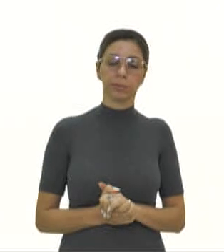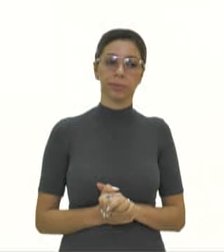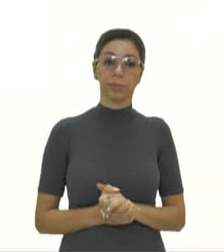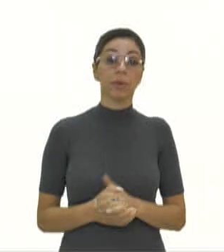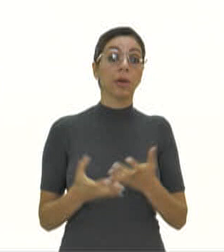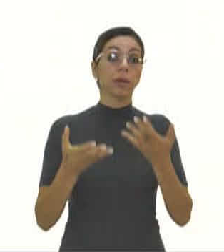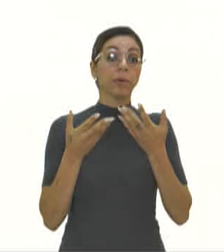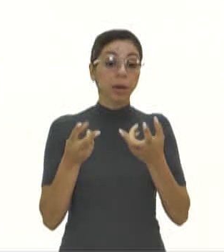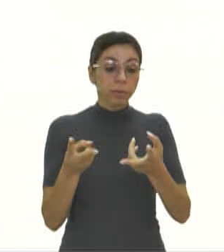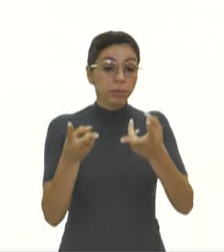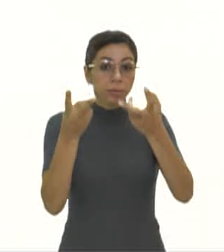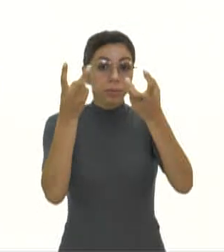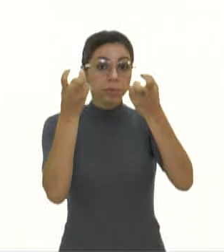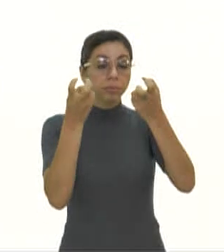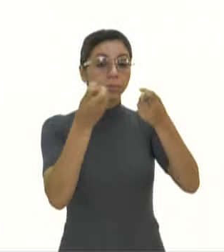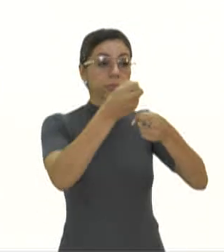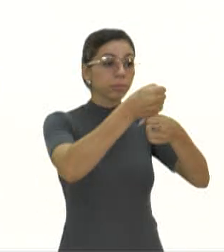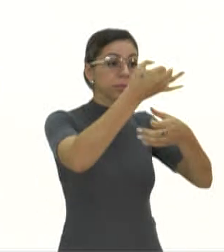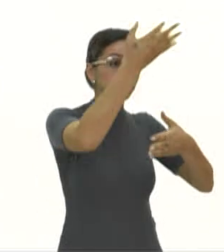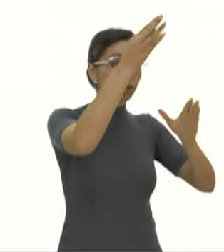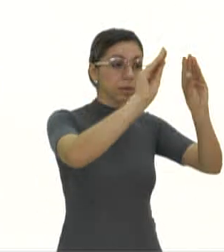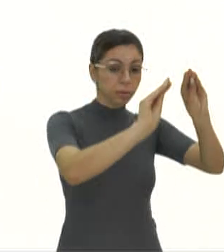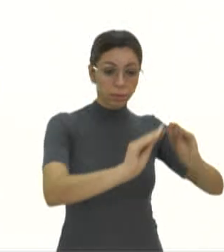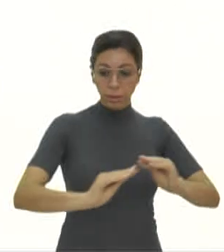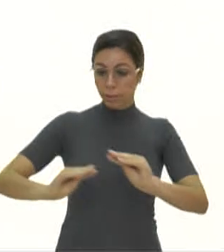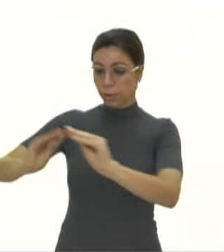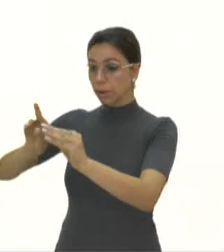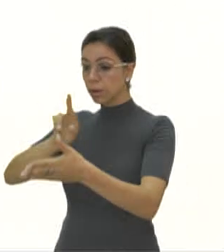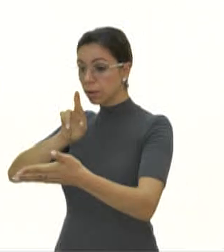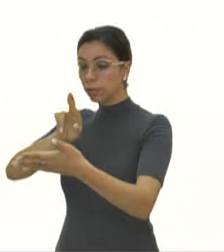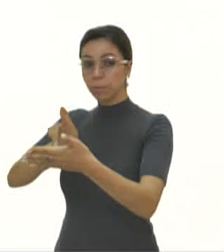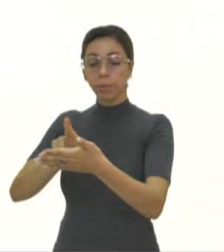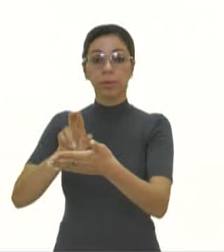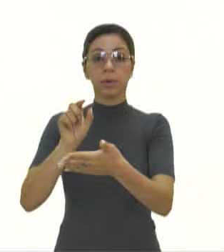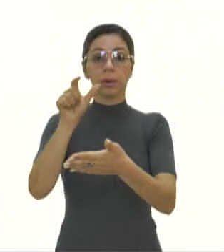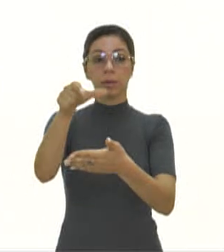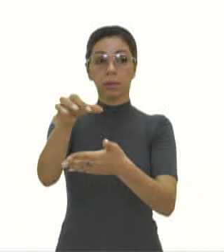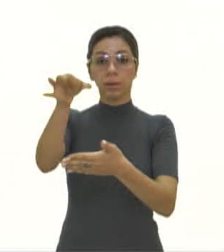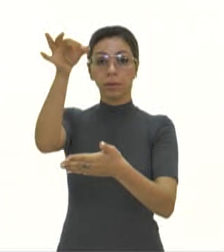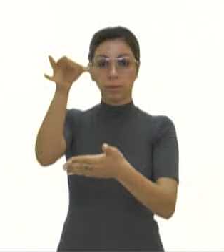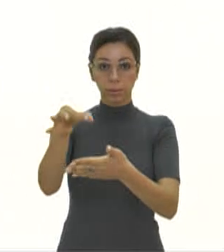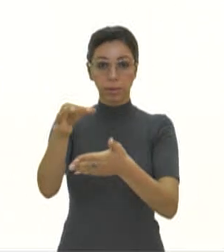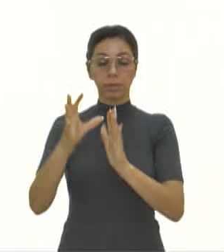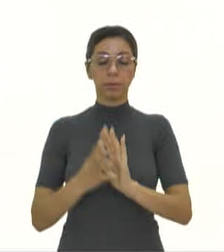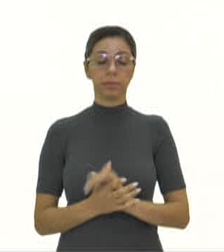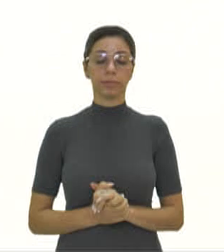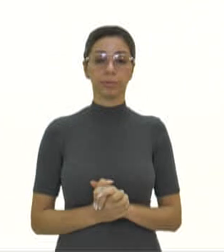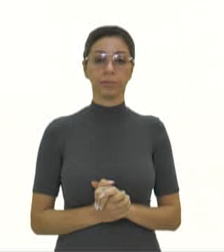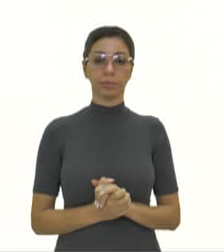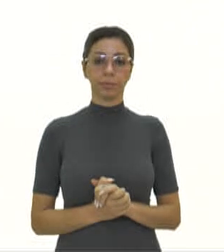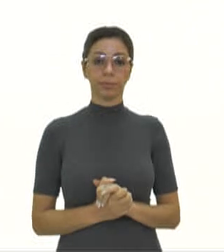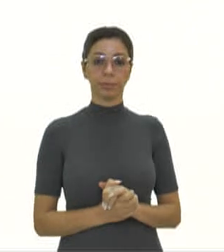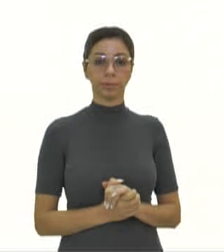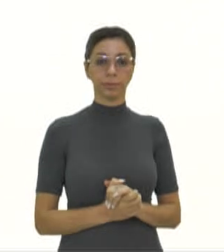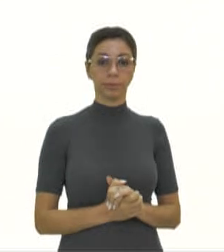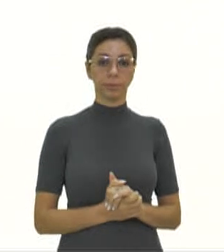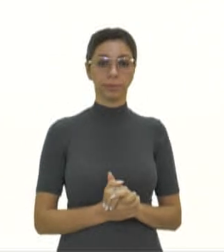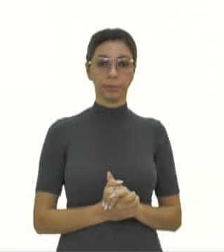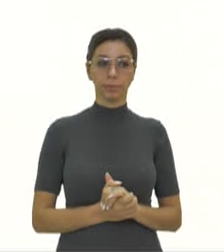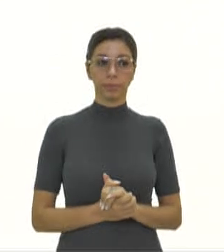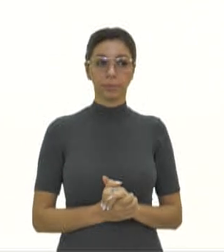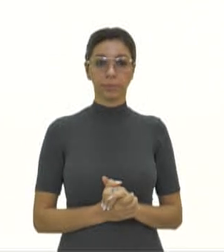nosso fragmento e marquem a resposta correta, a alternativa correta. Então, according to the